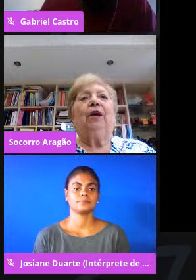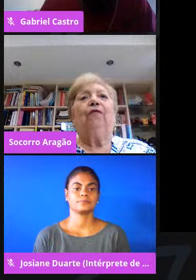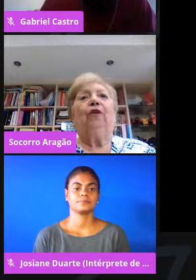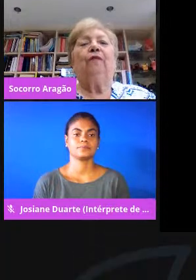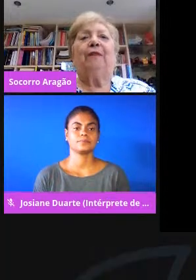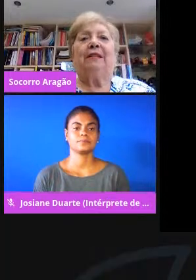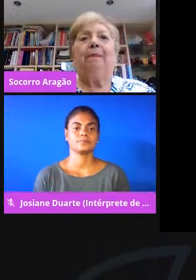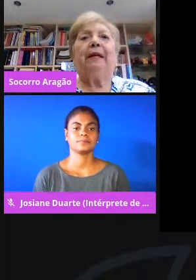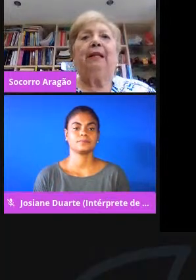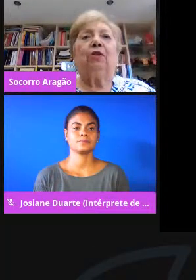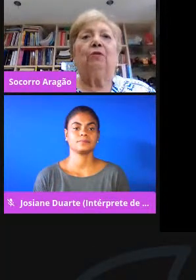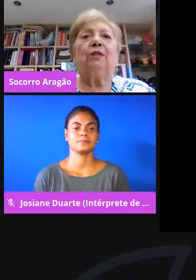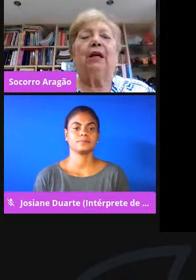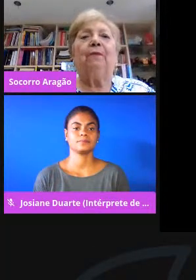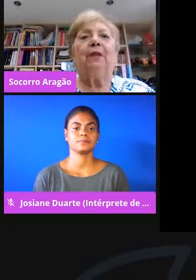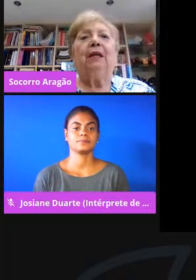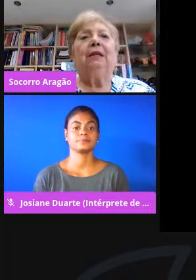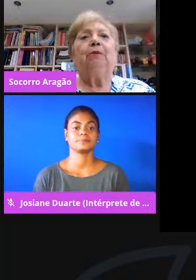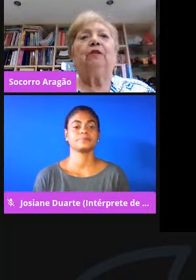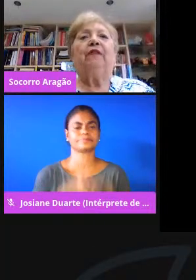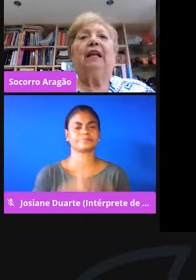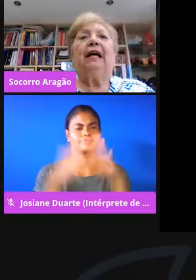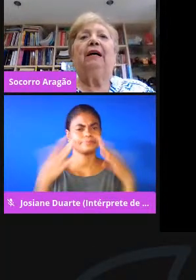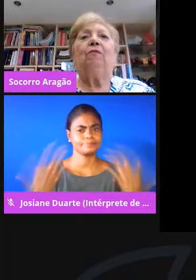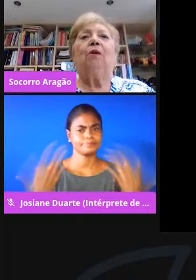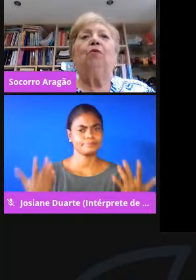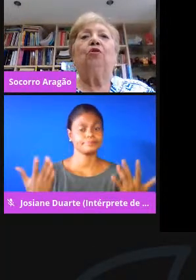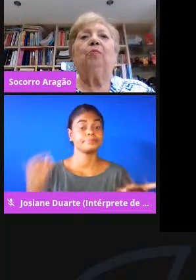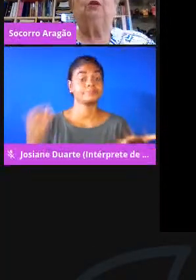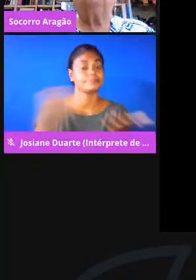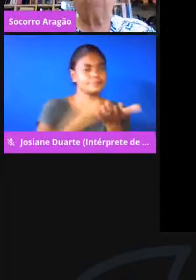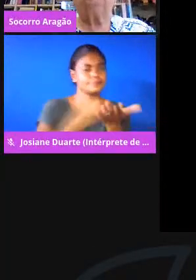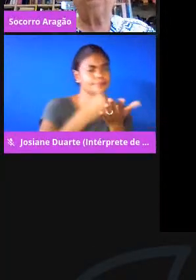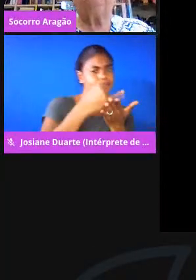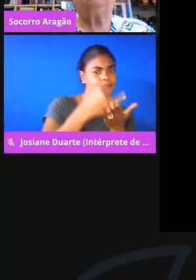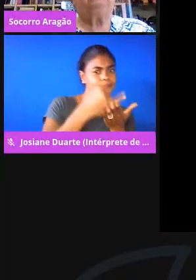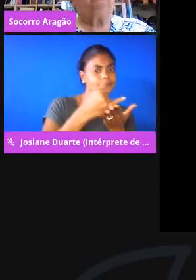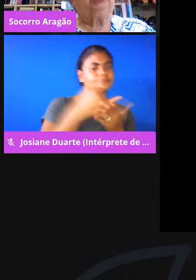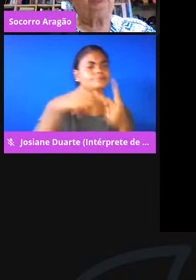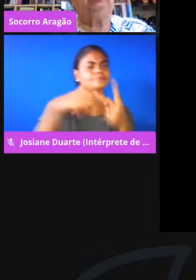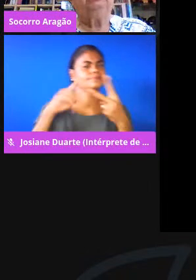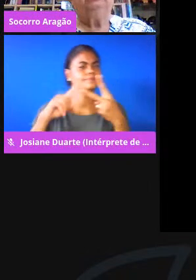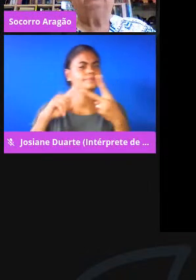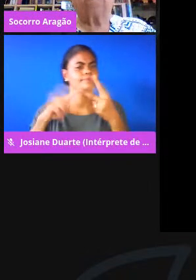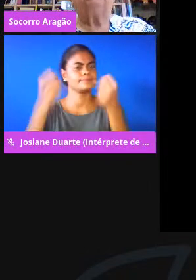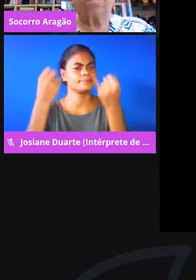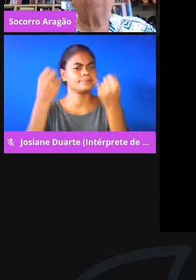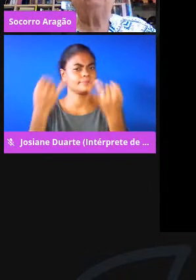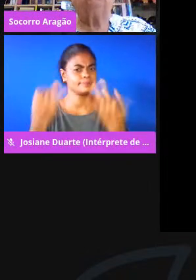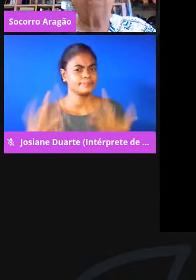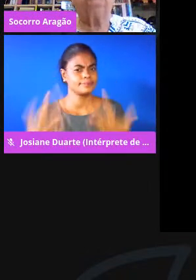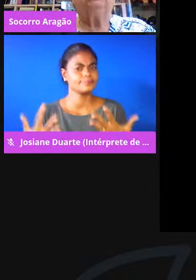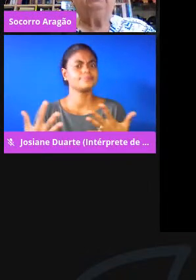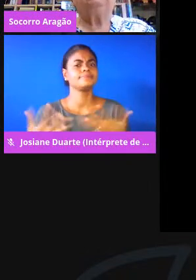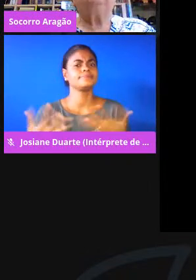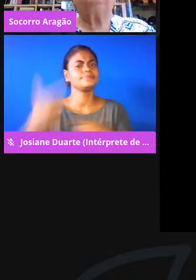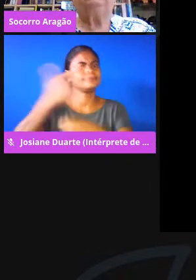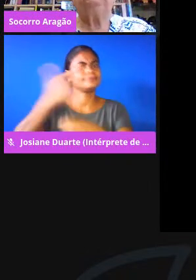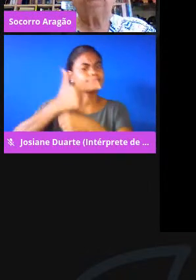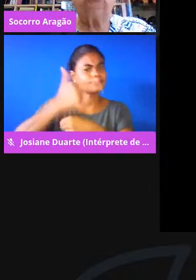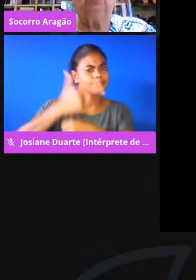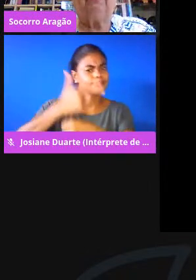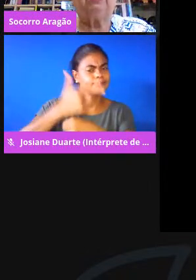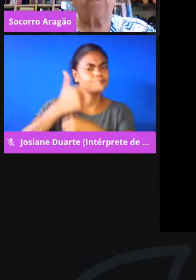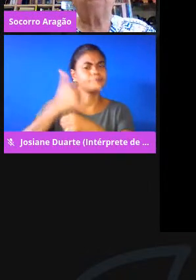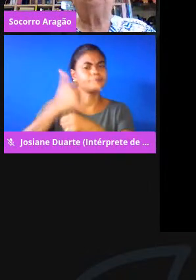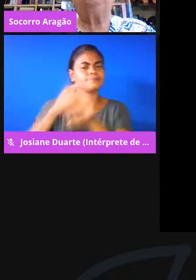Então, eu vou fazer uma pequena introdução, depois eu vou falar alguma coisa sobre lexologia, fraseologia, as conceituações, as